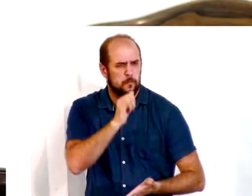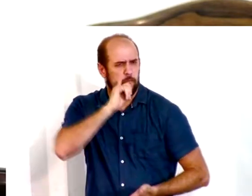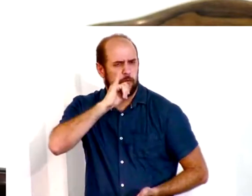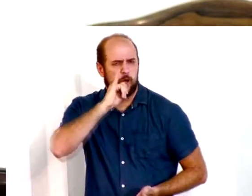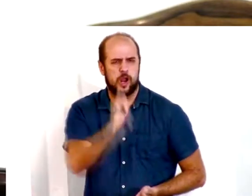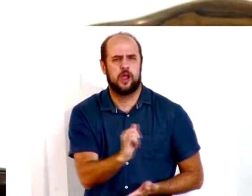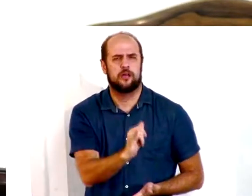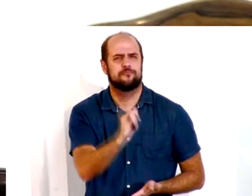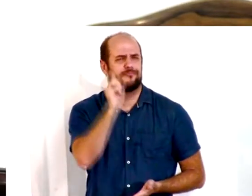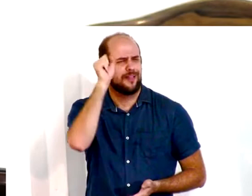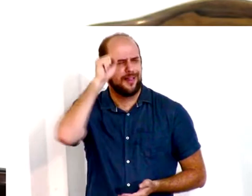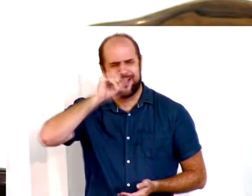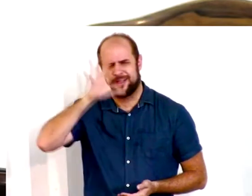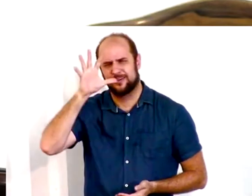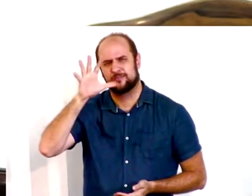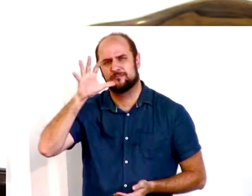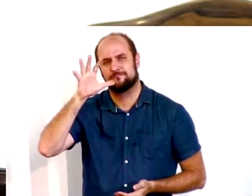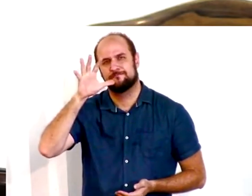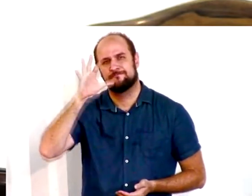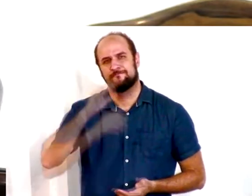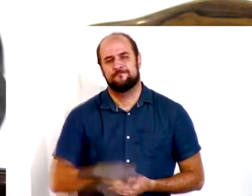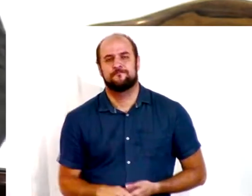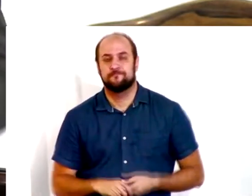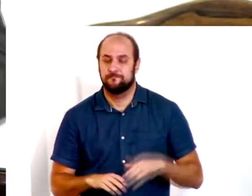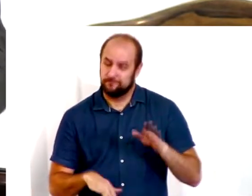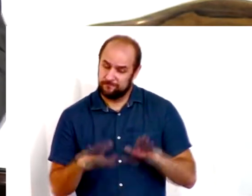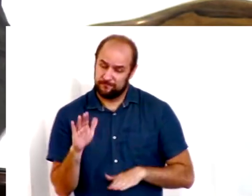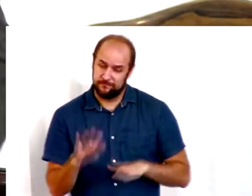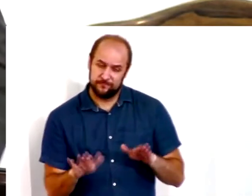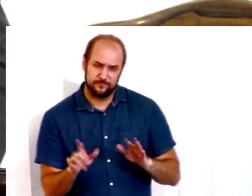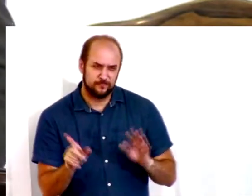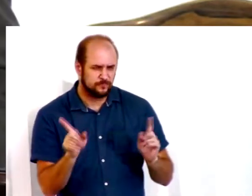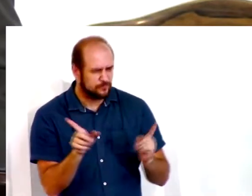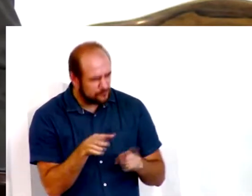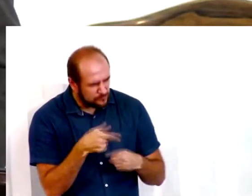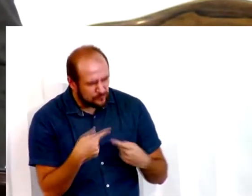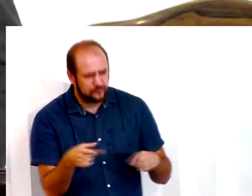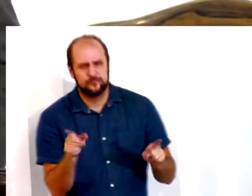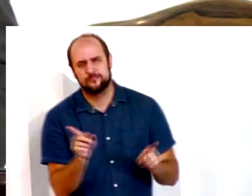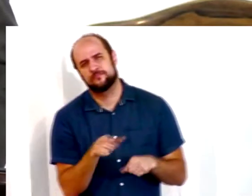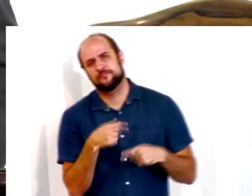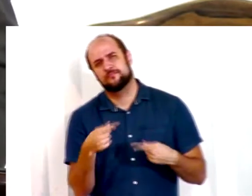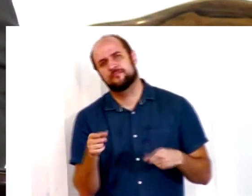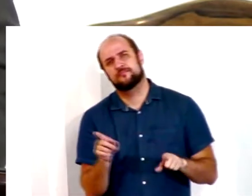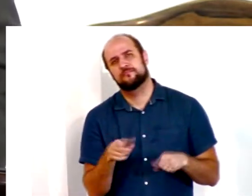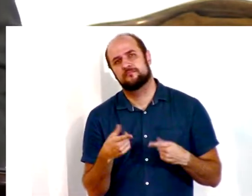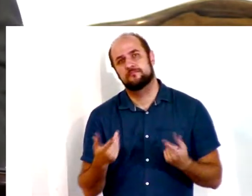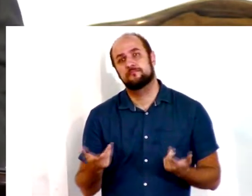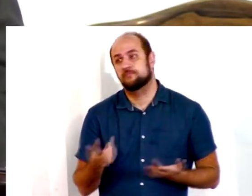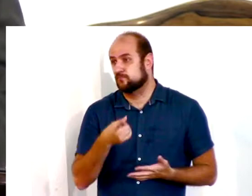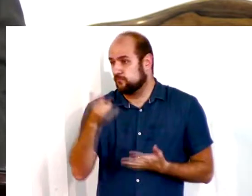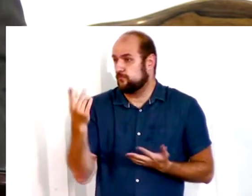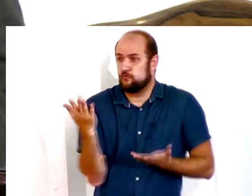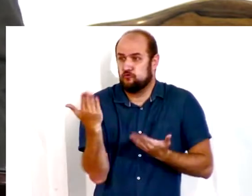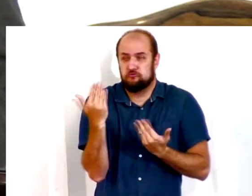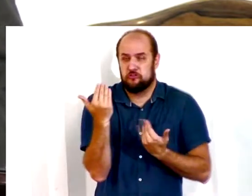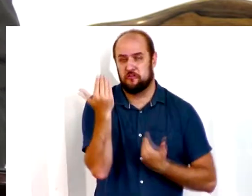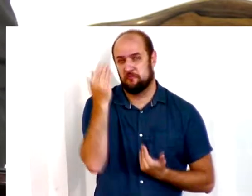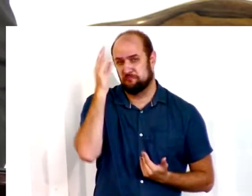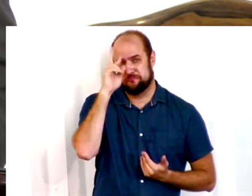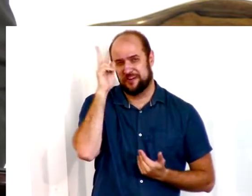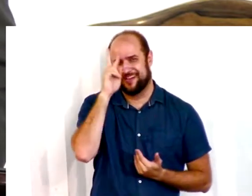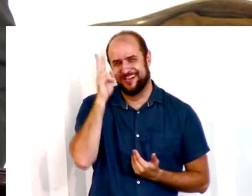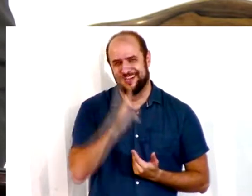pode tudo. Às vezes, em canções, talvez os mais novos ainda não